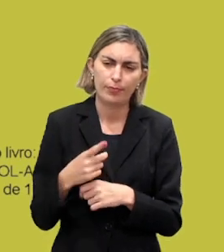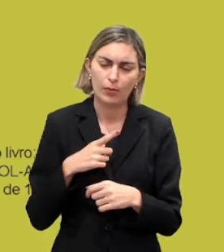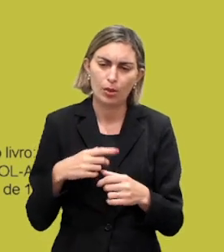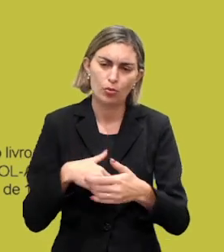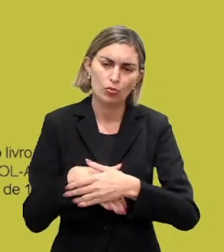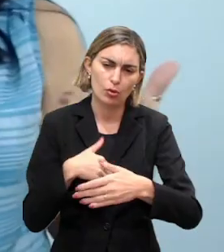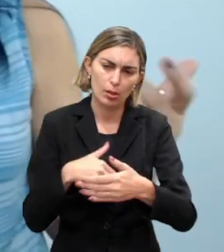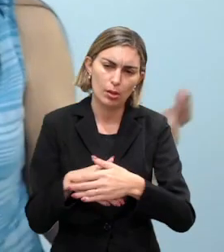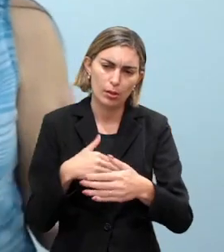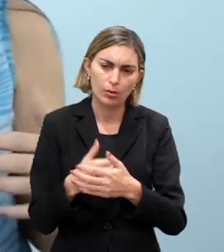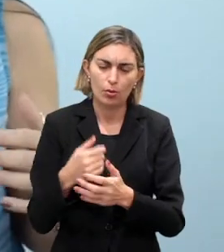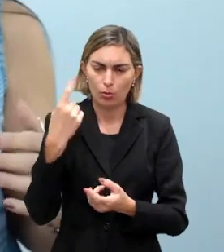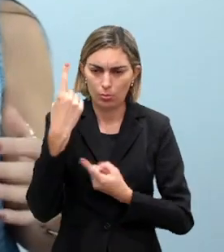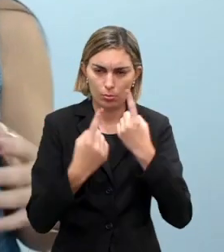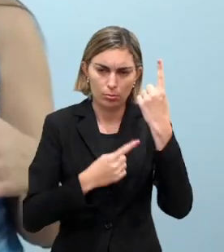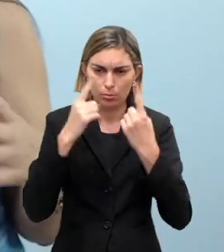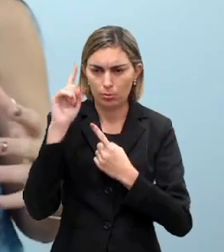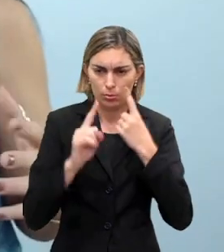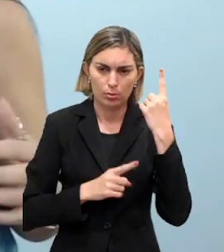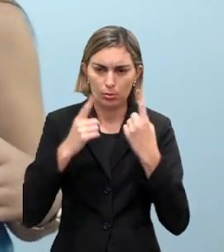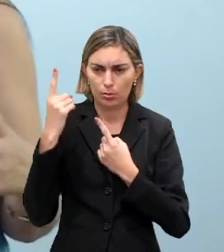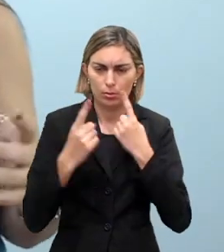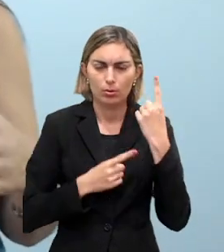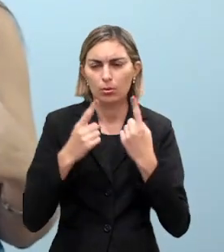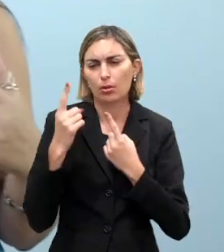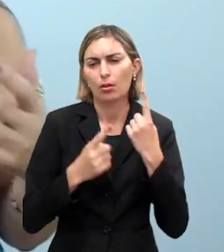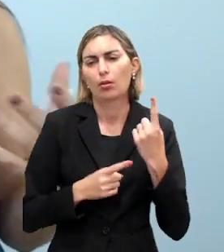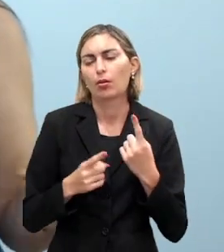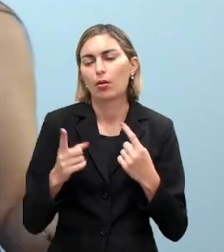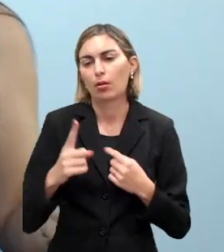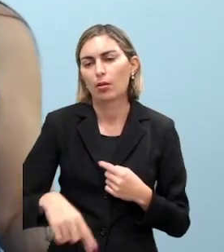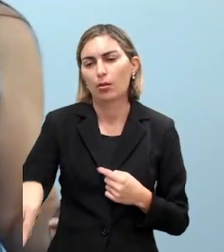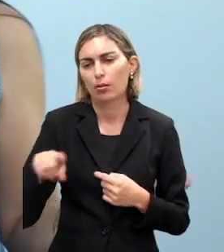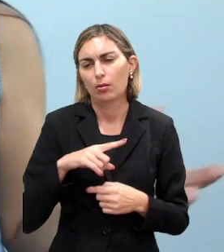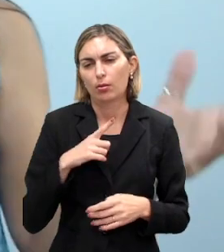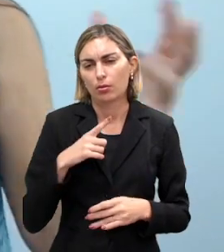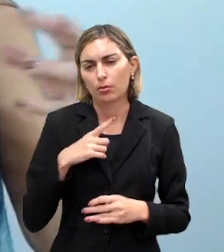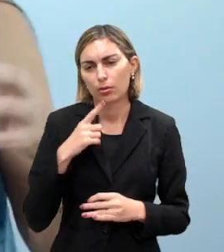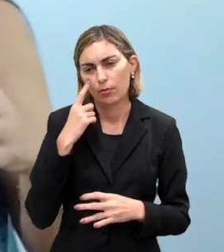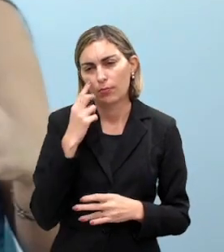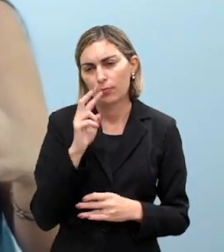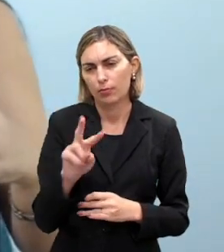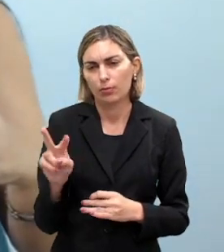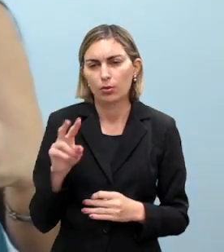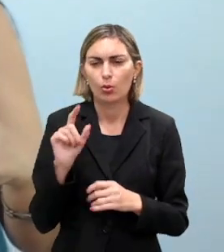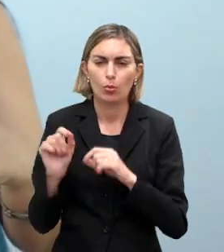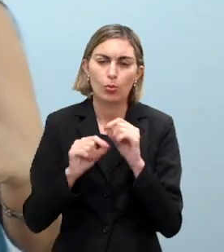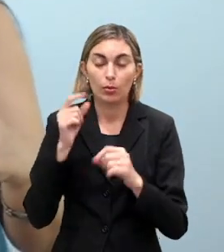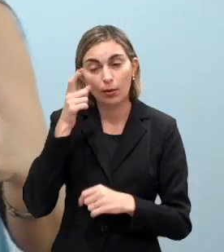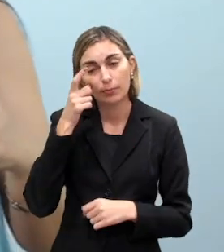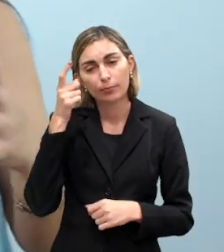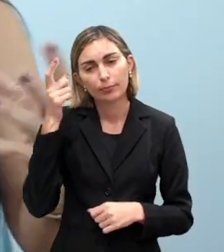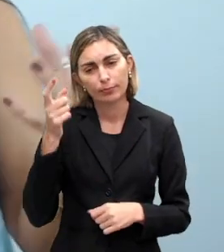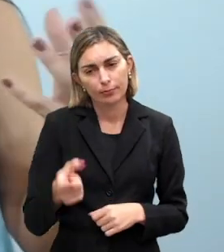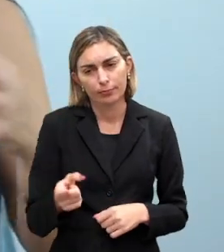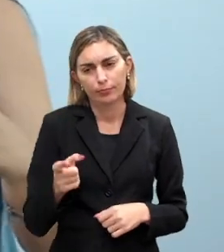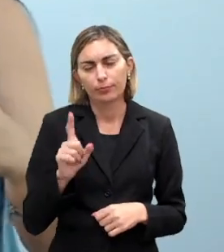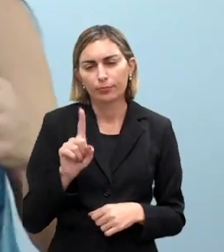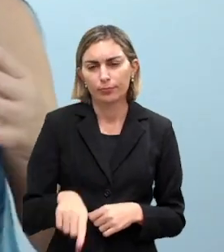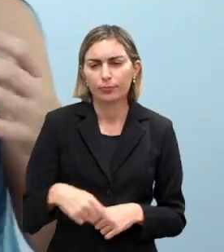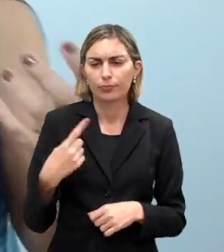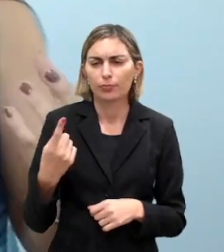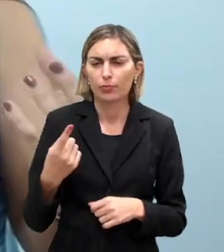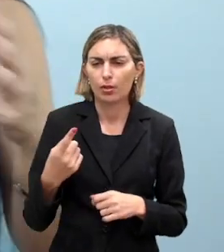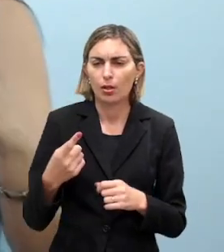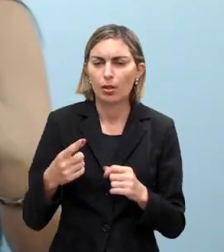jogador carnavalesco aí, né, meio carnavalesco que a gente tá vendo. O que é interessante, não é a